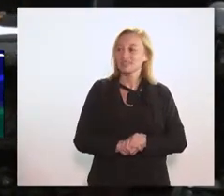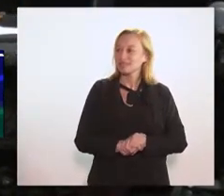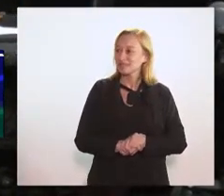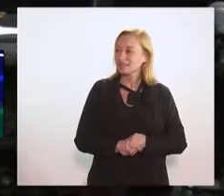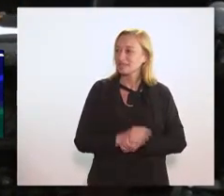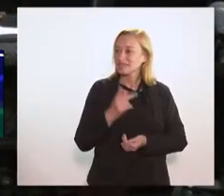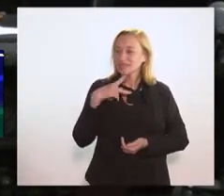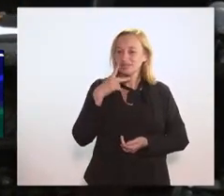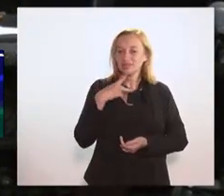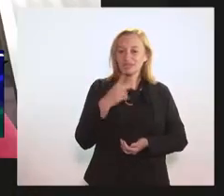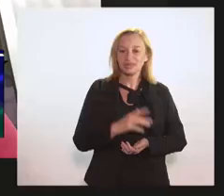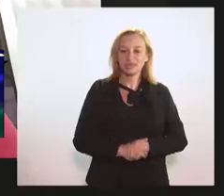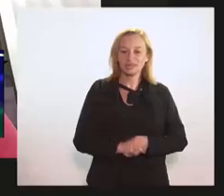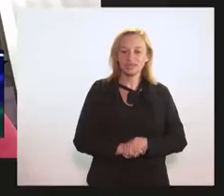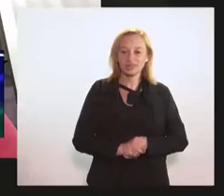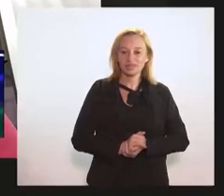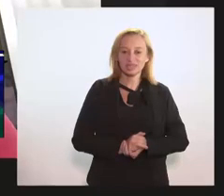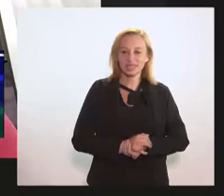a palavra.